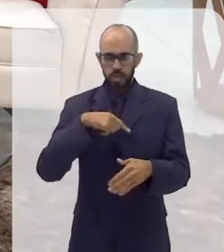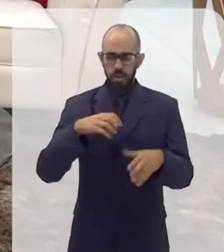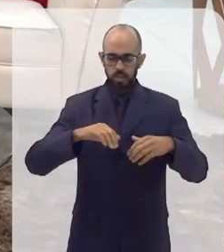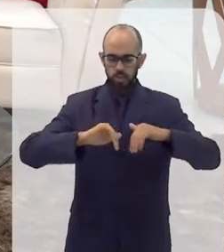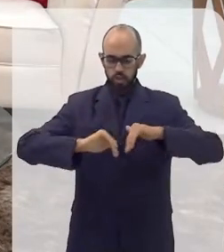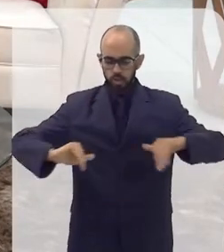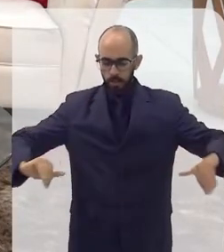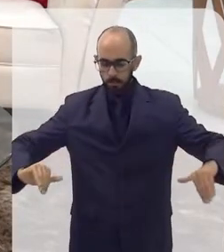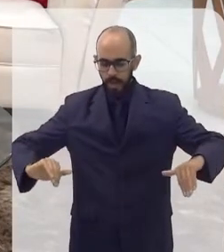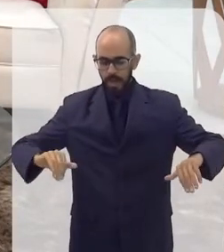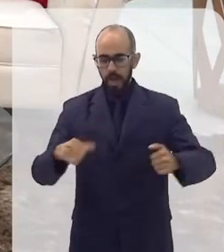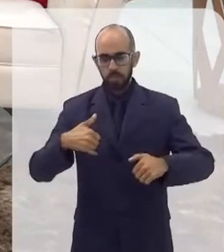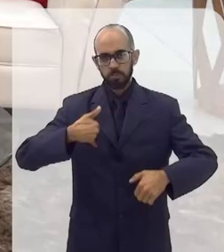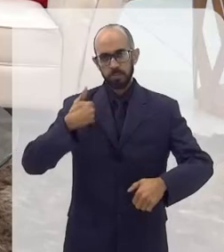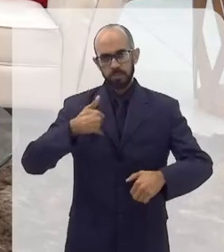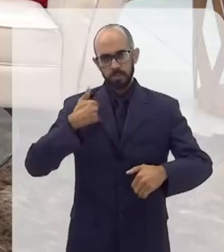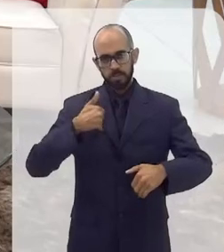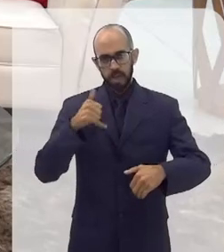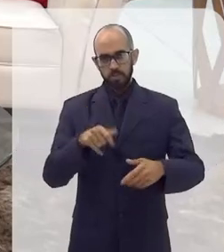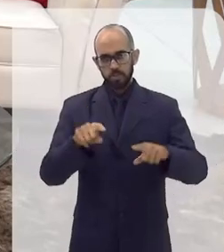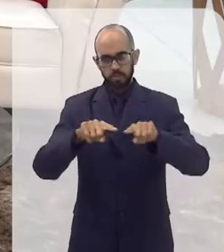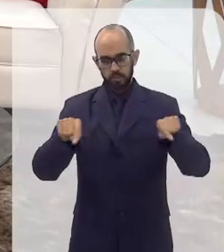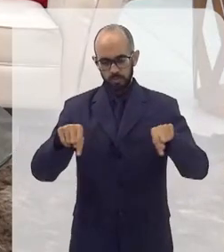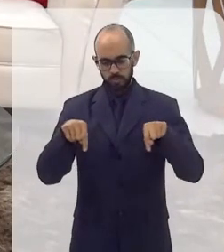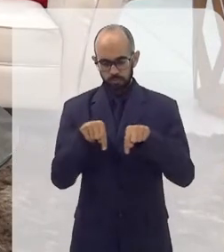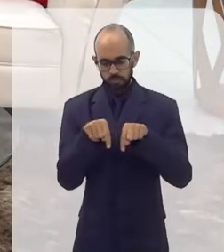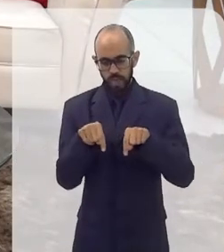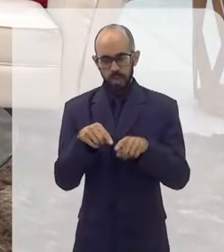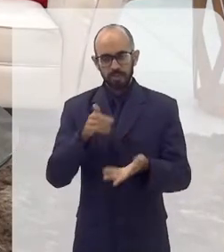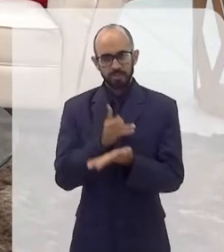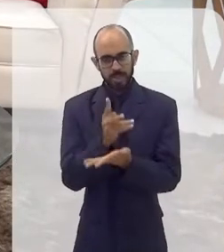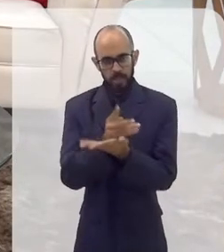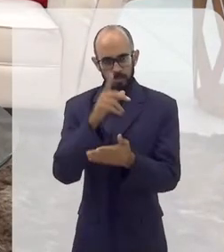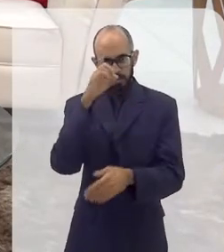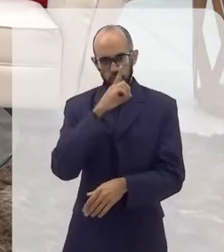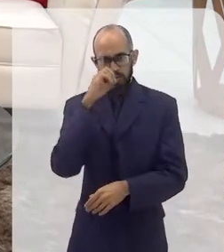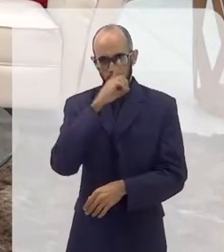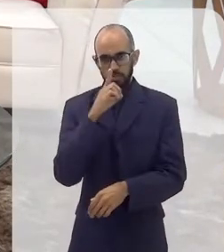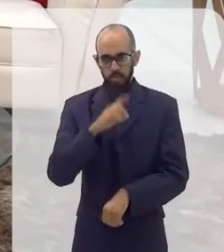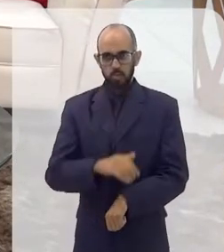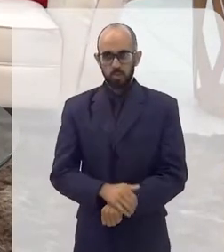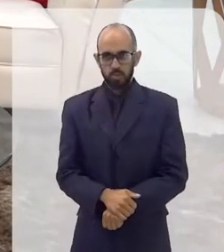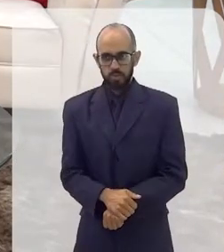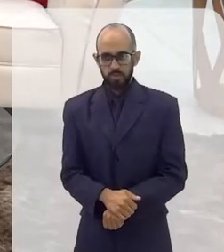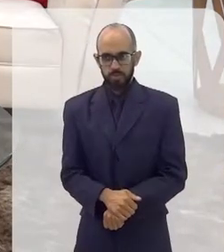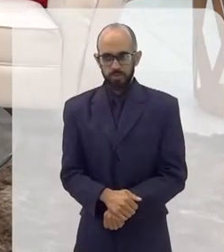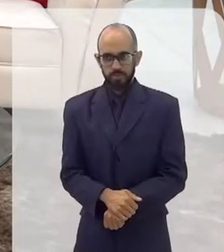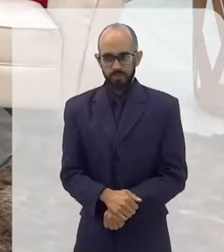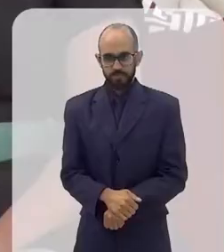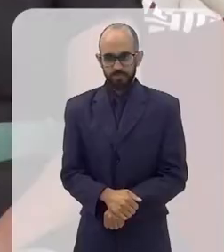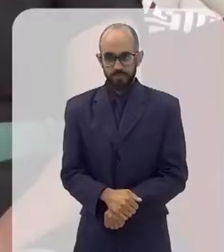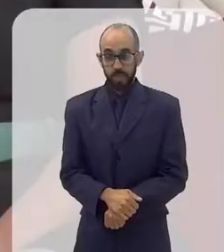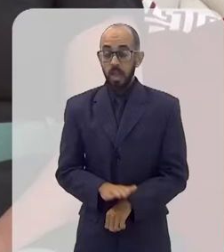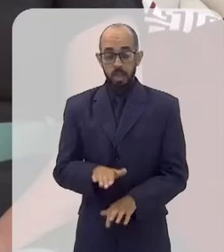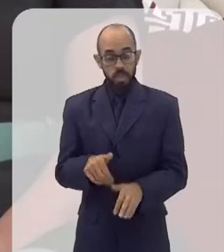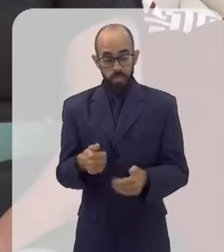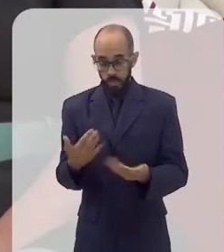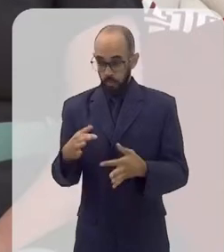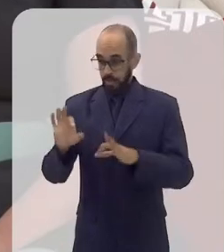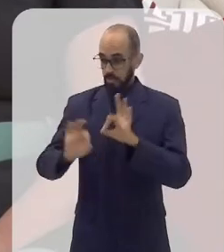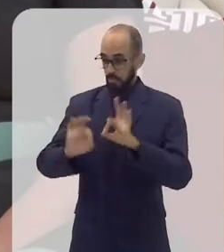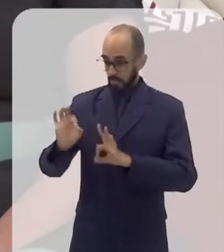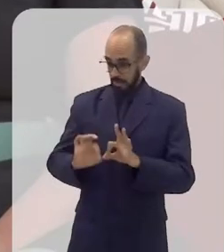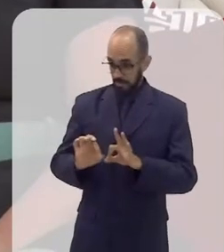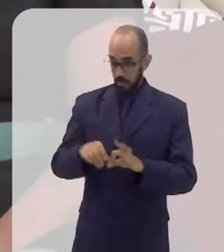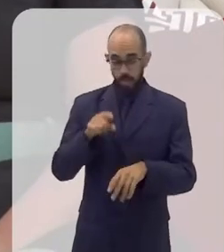nas idades, né, em classes, todos os domingos. E nessa organização da primária,